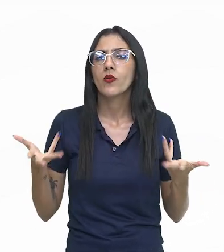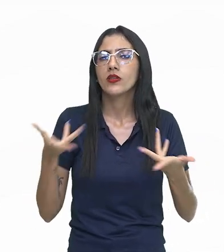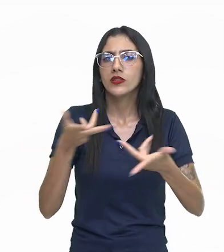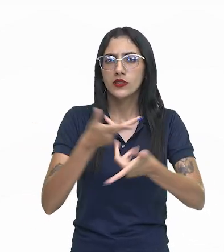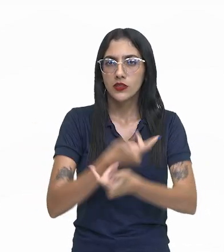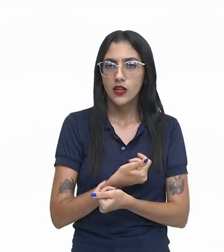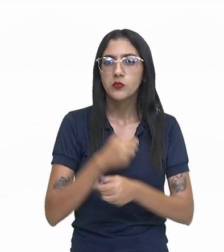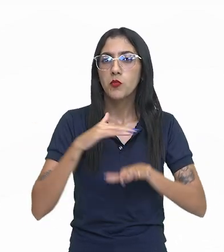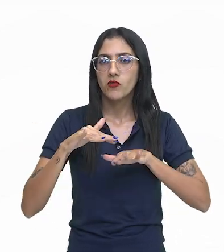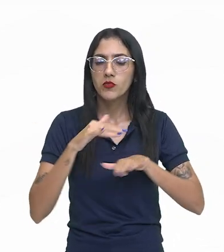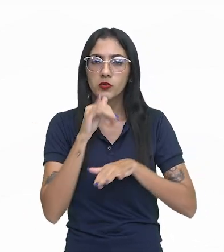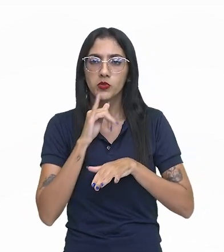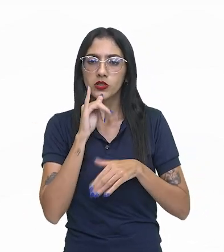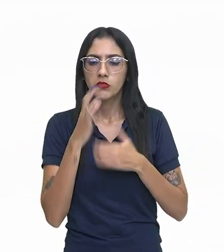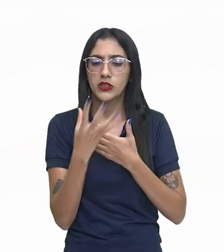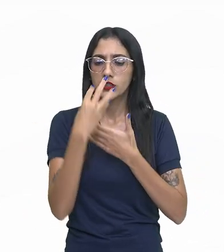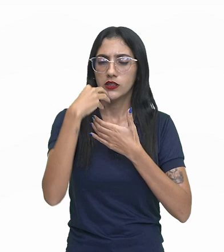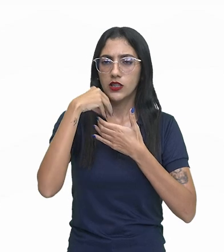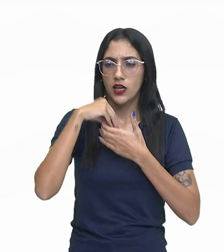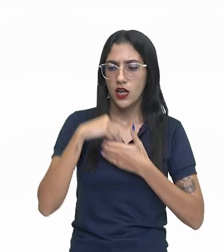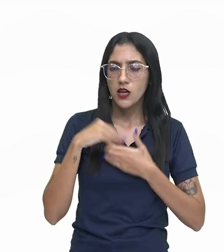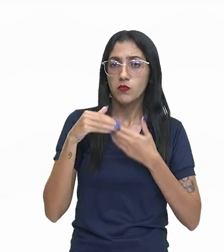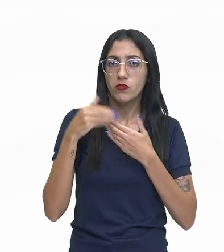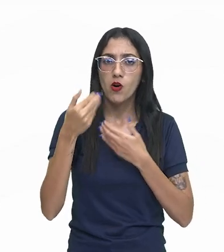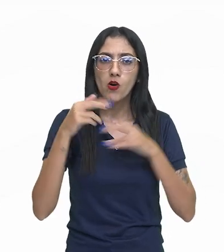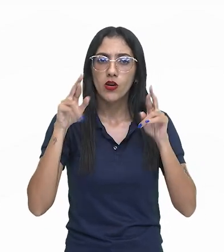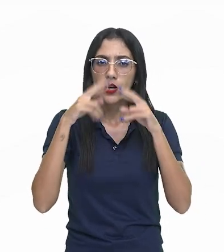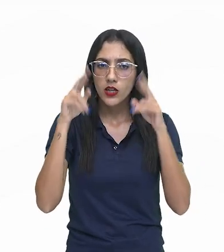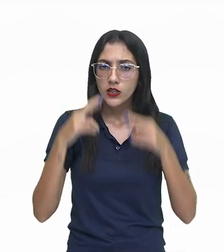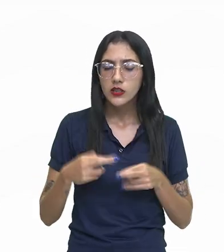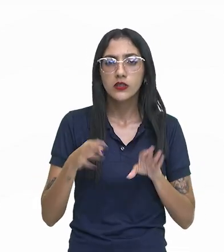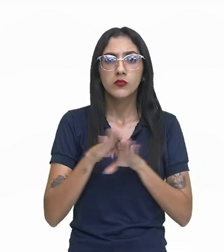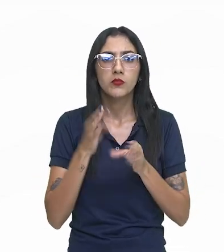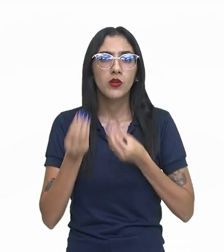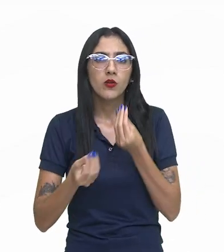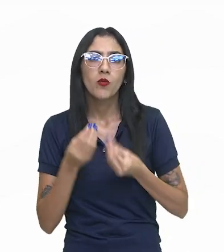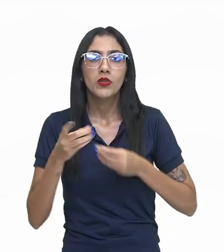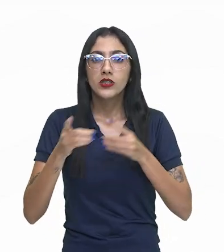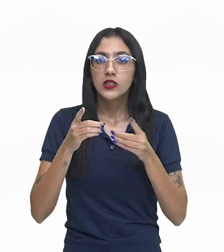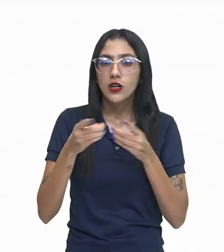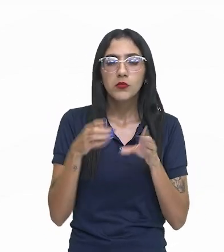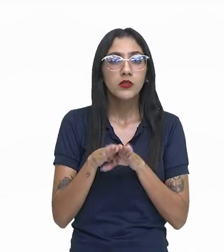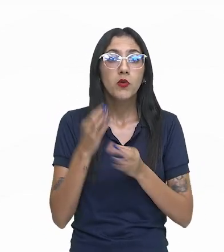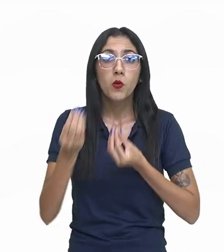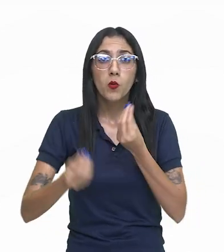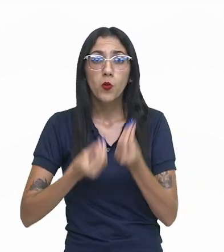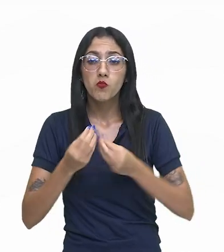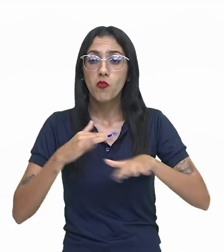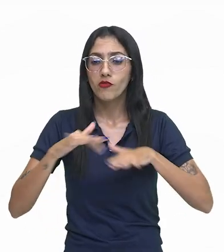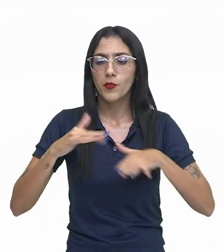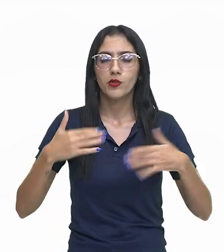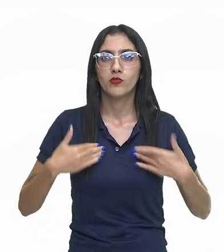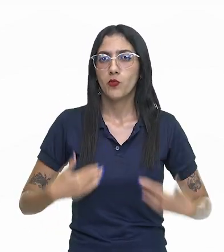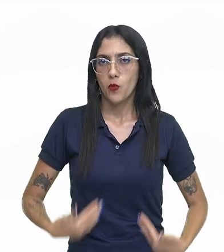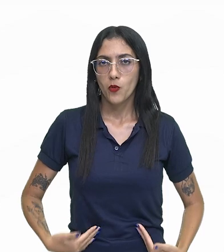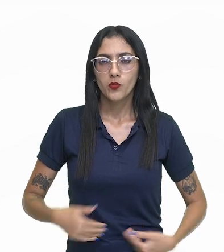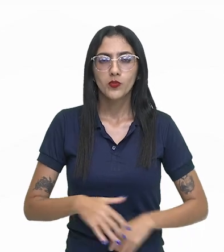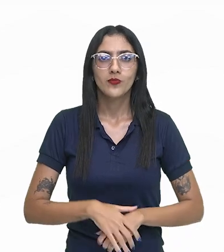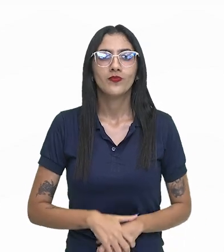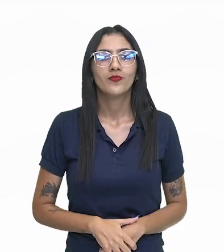movimento, tanto interno quanto externo, os ritmos, as dinâmicas e como o corpo se